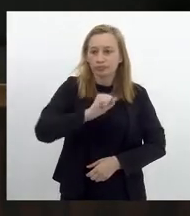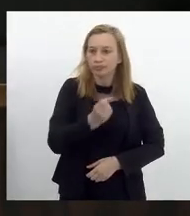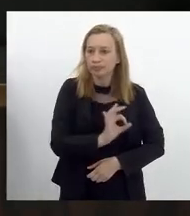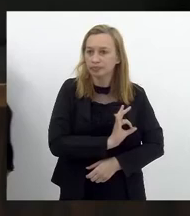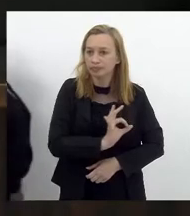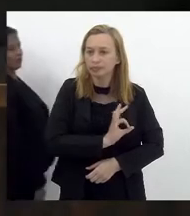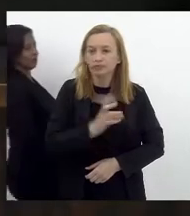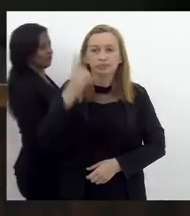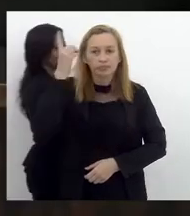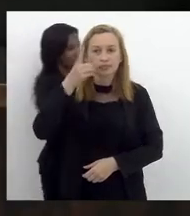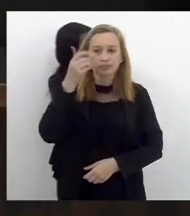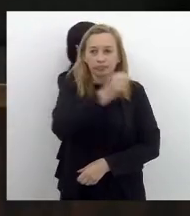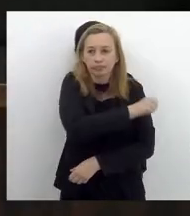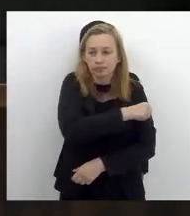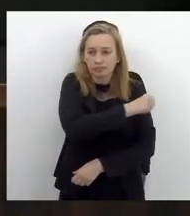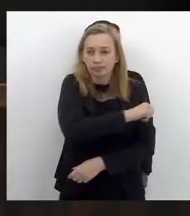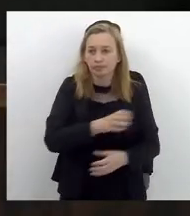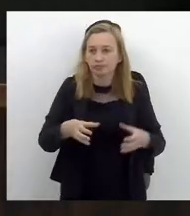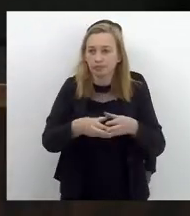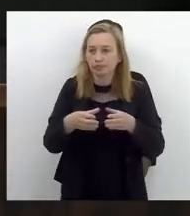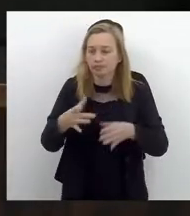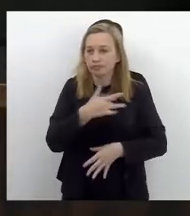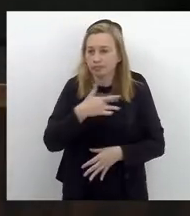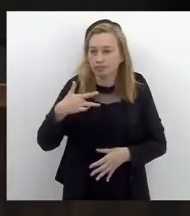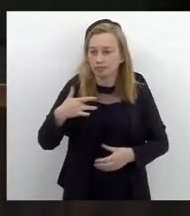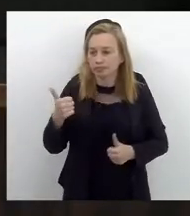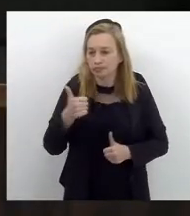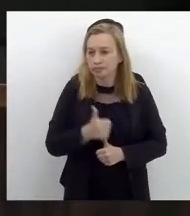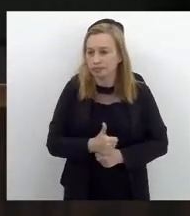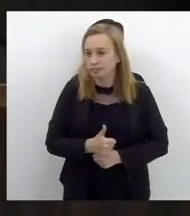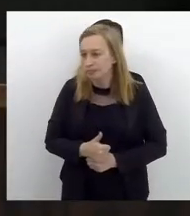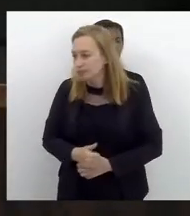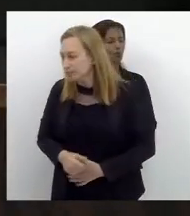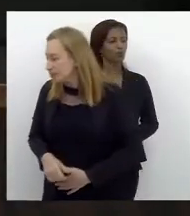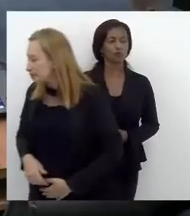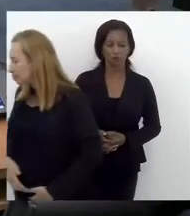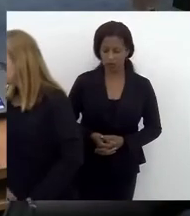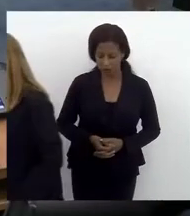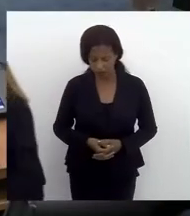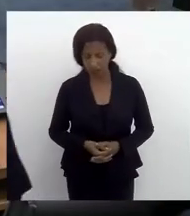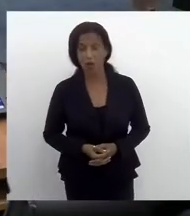Deputada enfermeira Rejane, pela Comissão de Saúde, deputado.